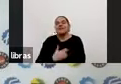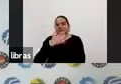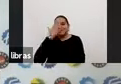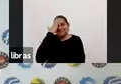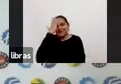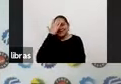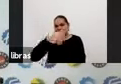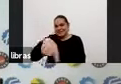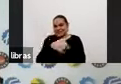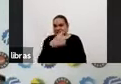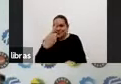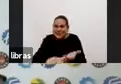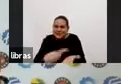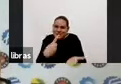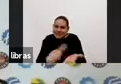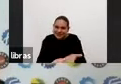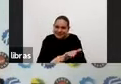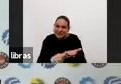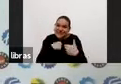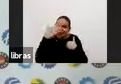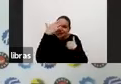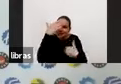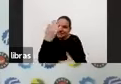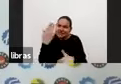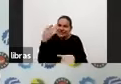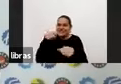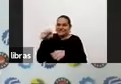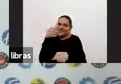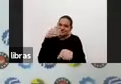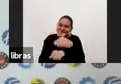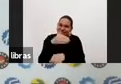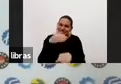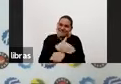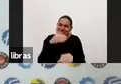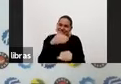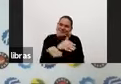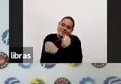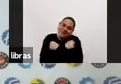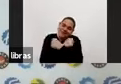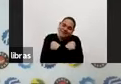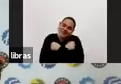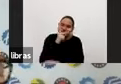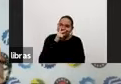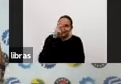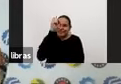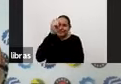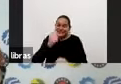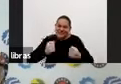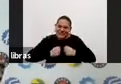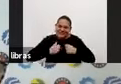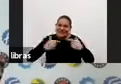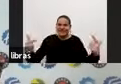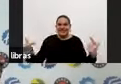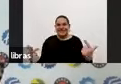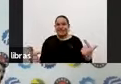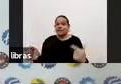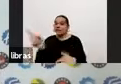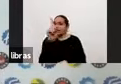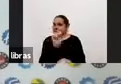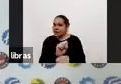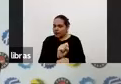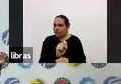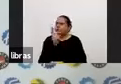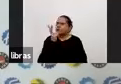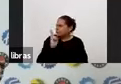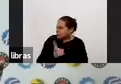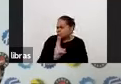Eu agradeço demais a participação de vocês. Tá? Um grande abraço, sucesso e realmente não parem. Não